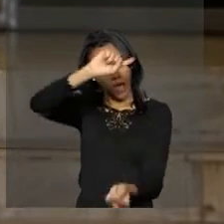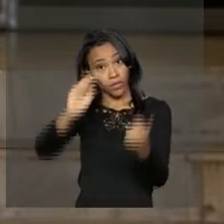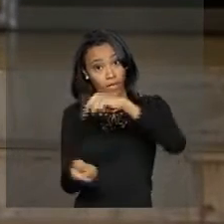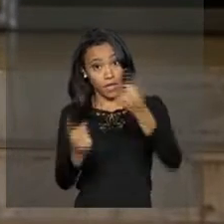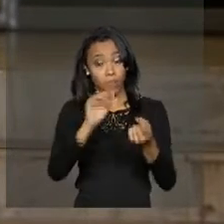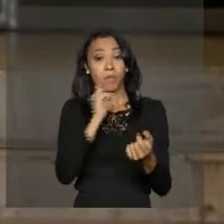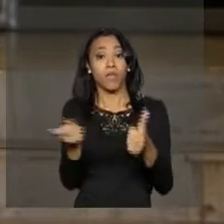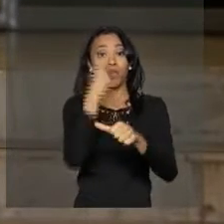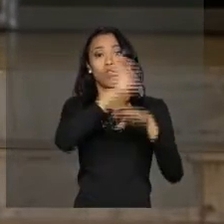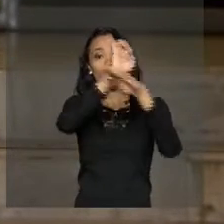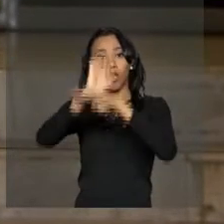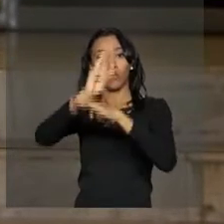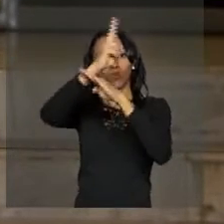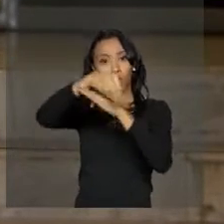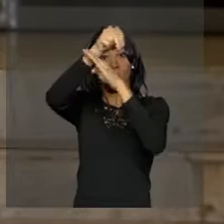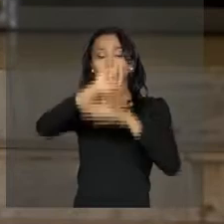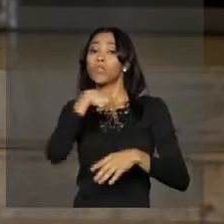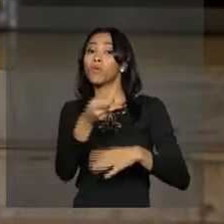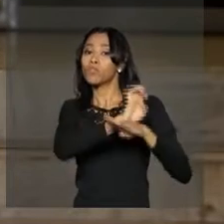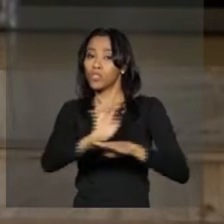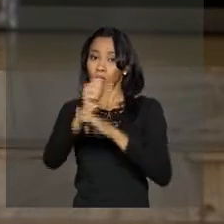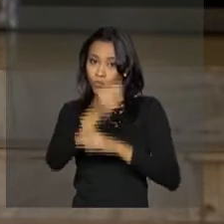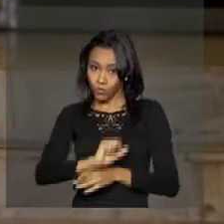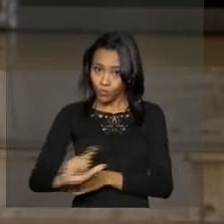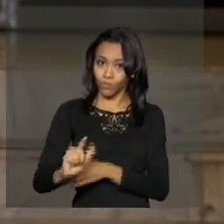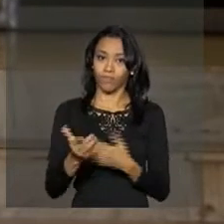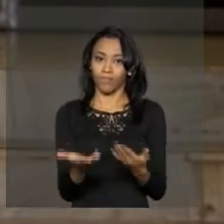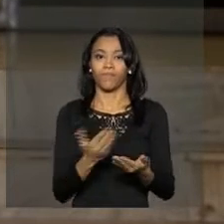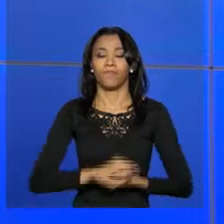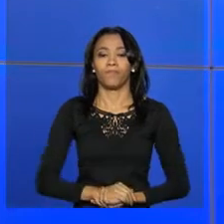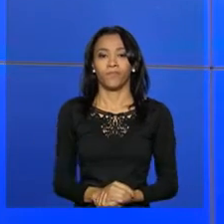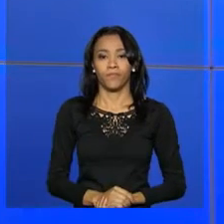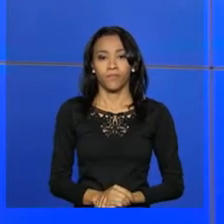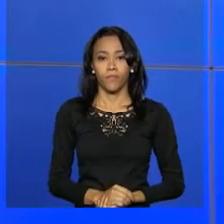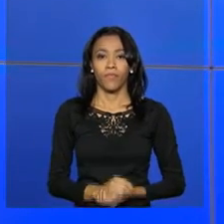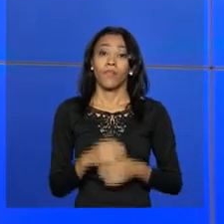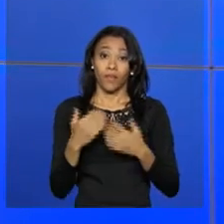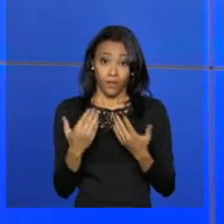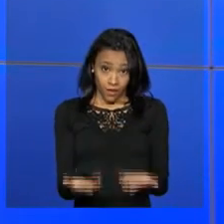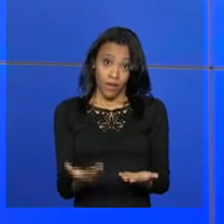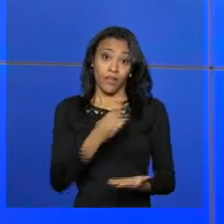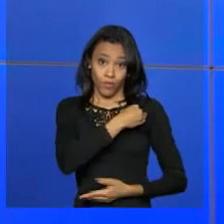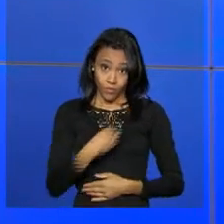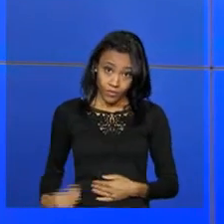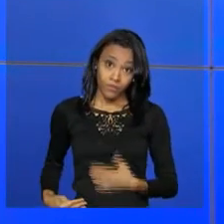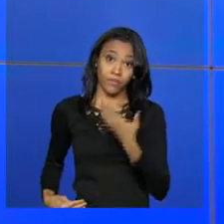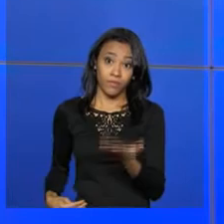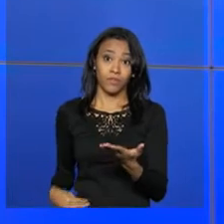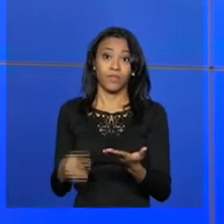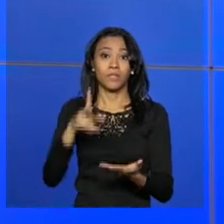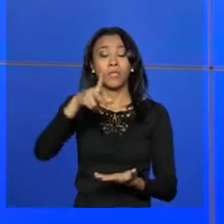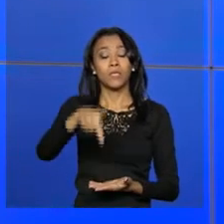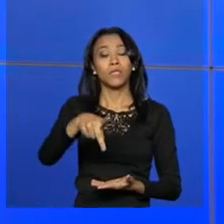os estados do Norte e do Sul do país. De Brasília, Thaisa Dias. E Patrúcia Ananias pediu à presidenta Dilma